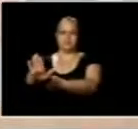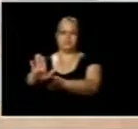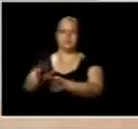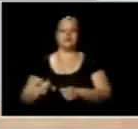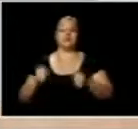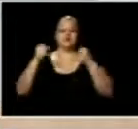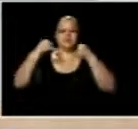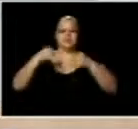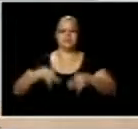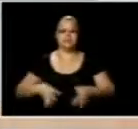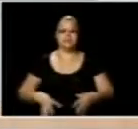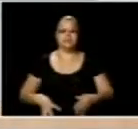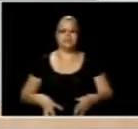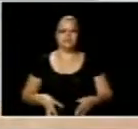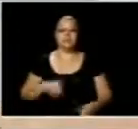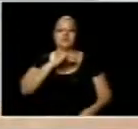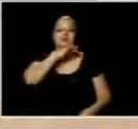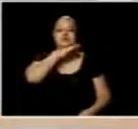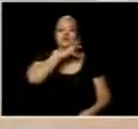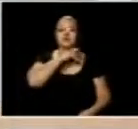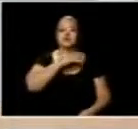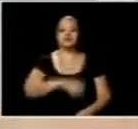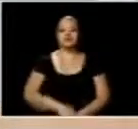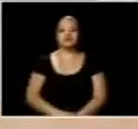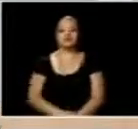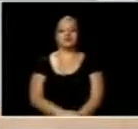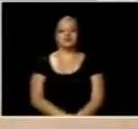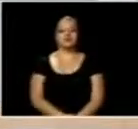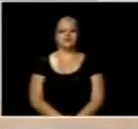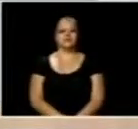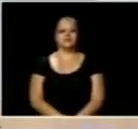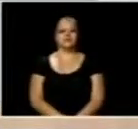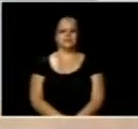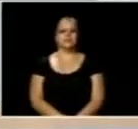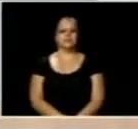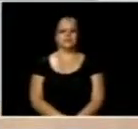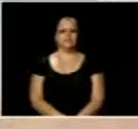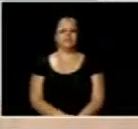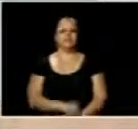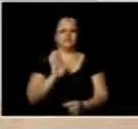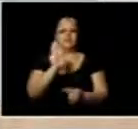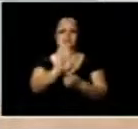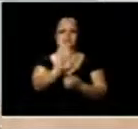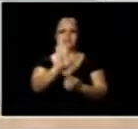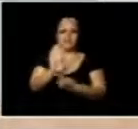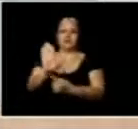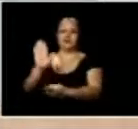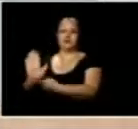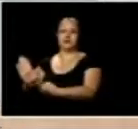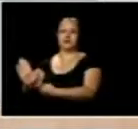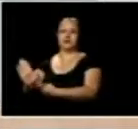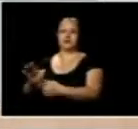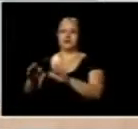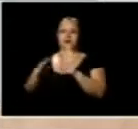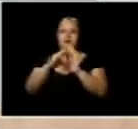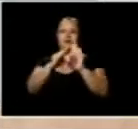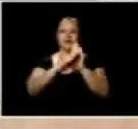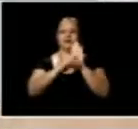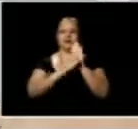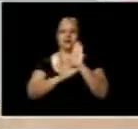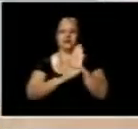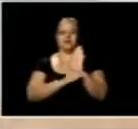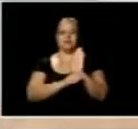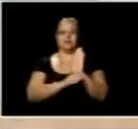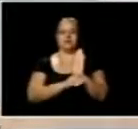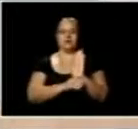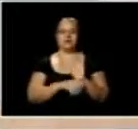foi eleito. Agora, eu tenho pontuado os problemas e de forma às vezes equivocada interpretam mal. E aí dia a